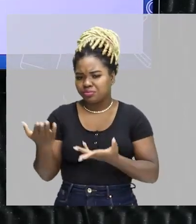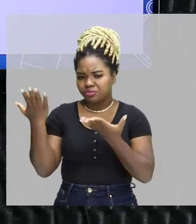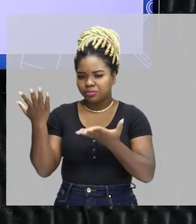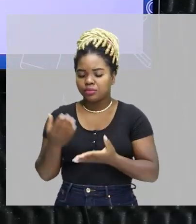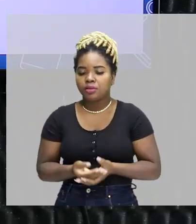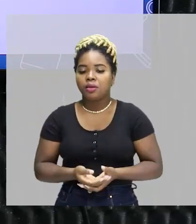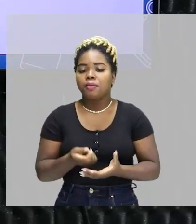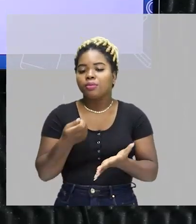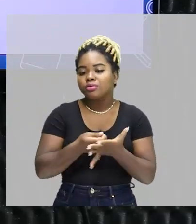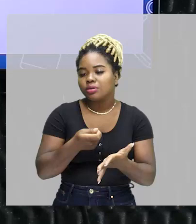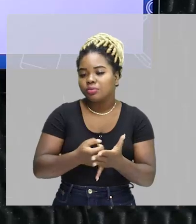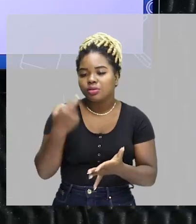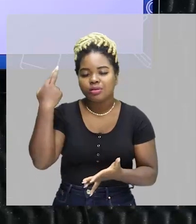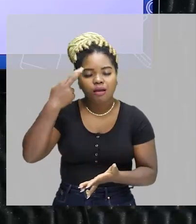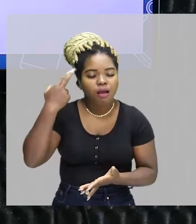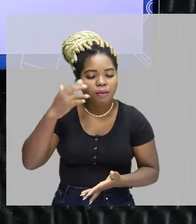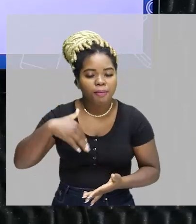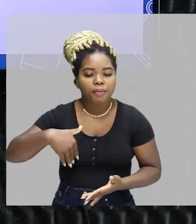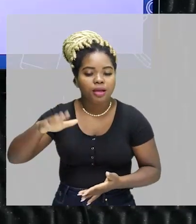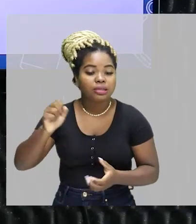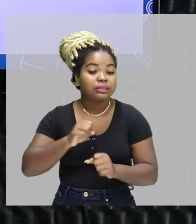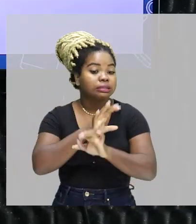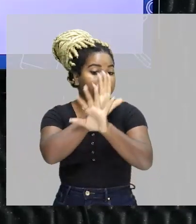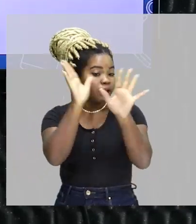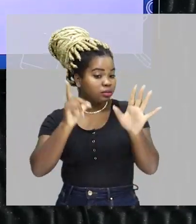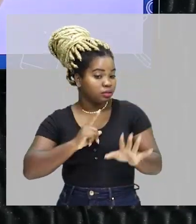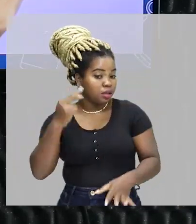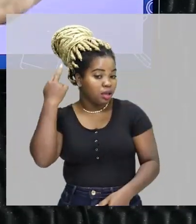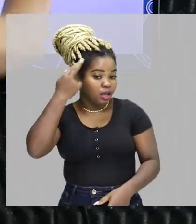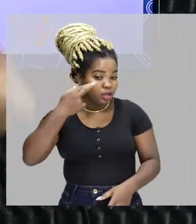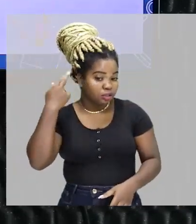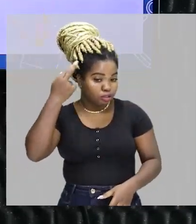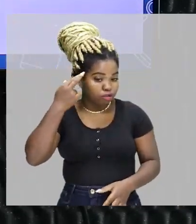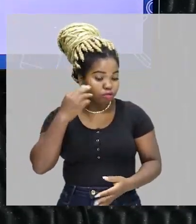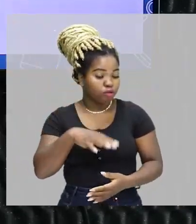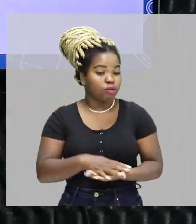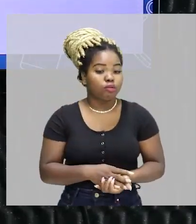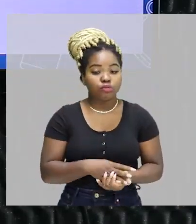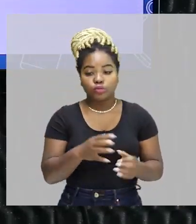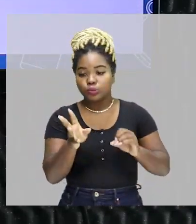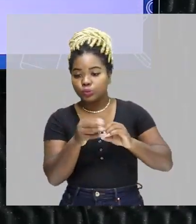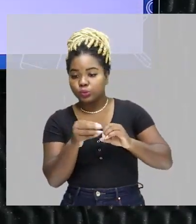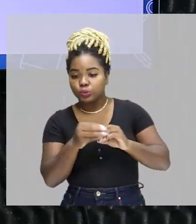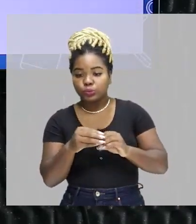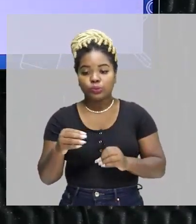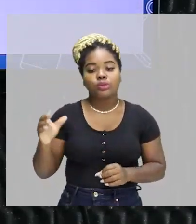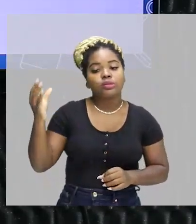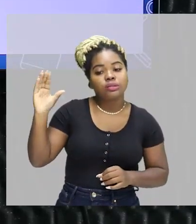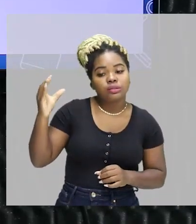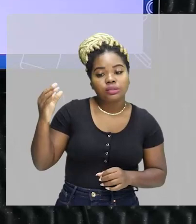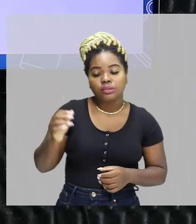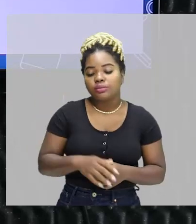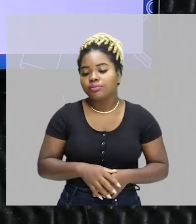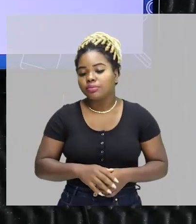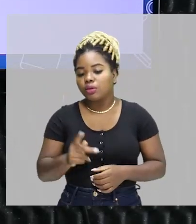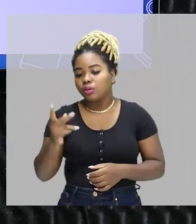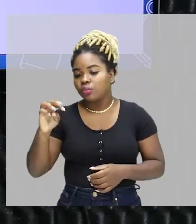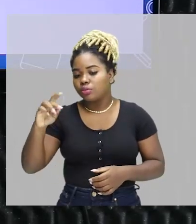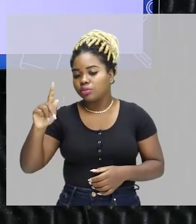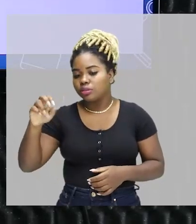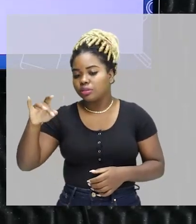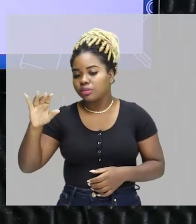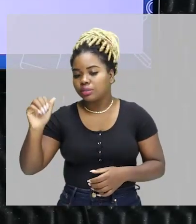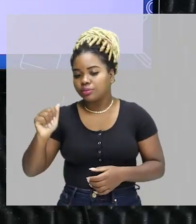bem mais. Claro que eu tenho racionalidade no conhecimento científico, eu tenho homogeneidade. A homogeneidade, por muitos, é